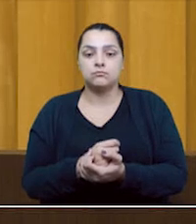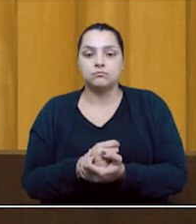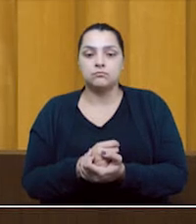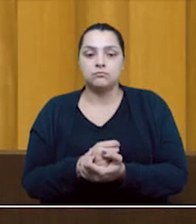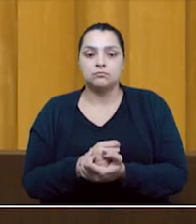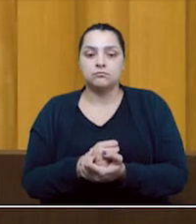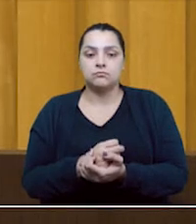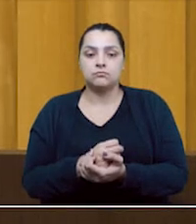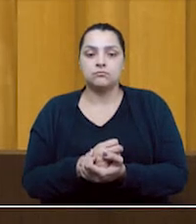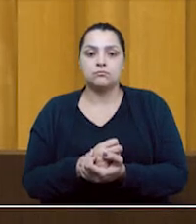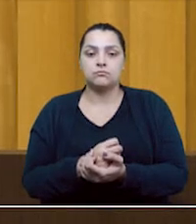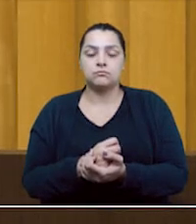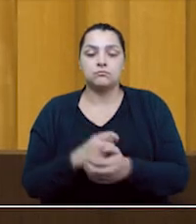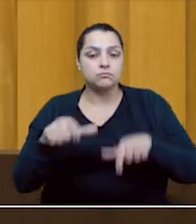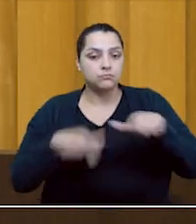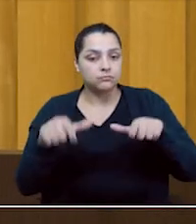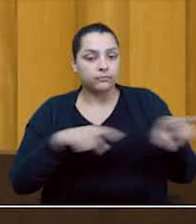a trabalhadora rural,